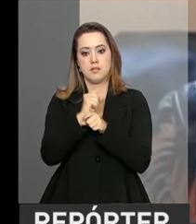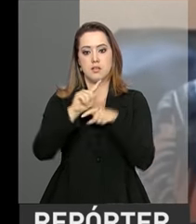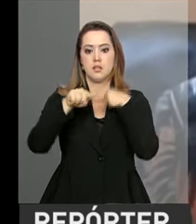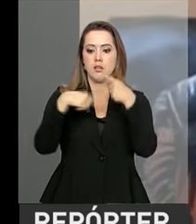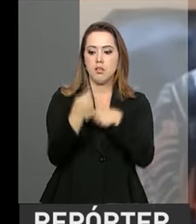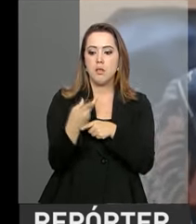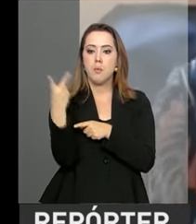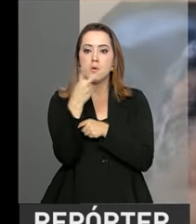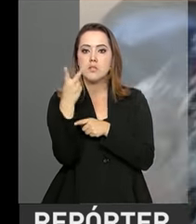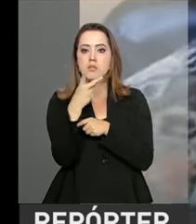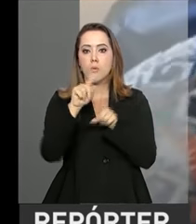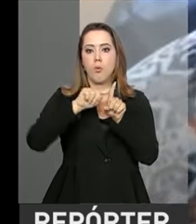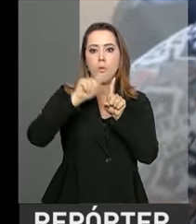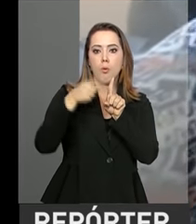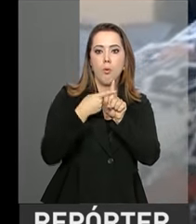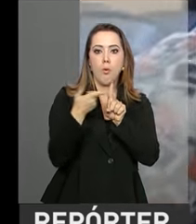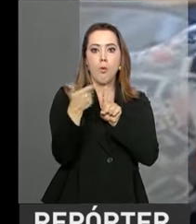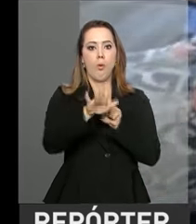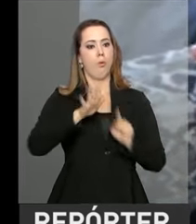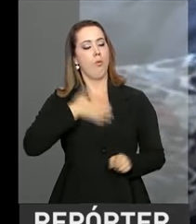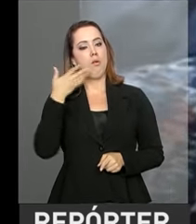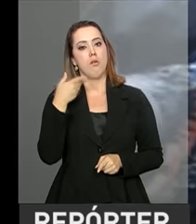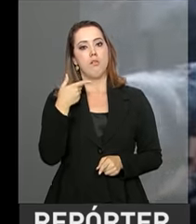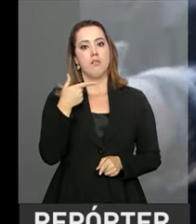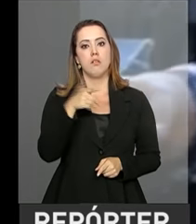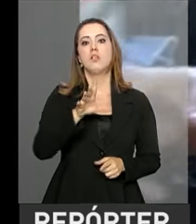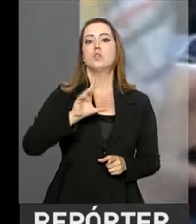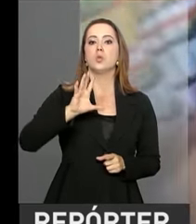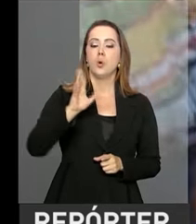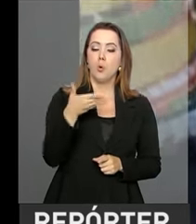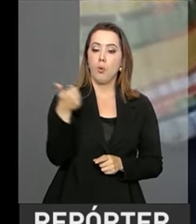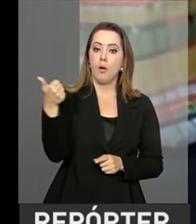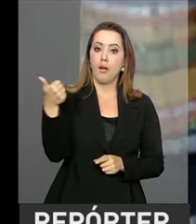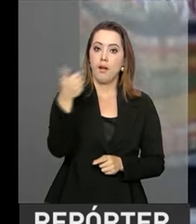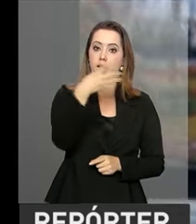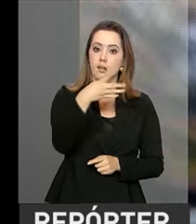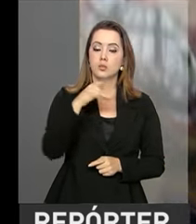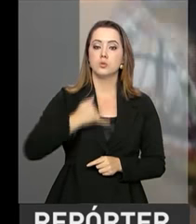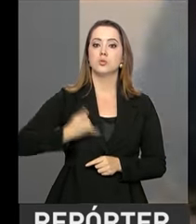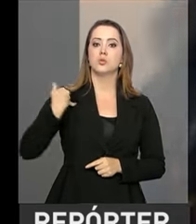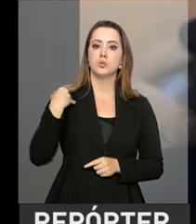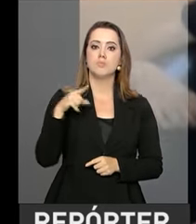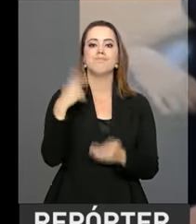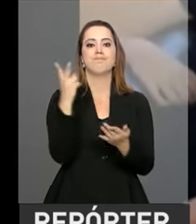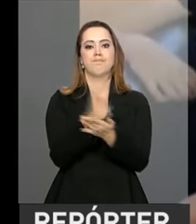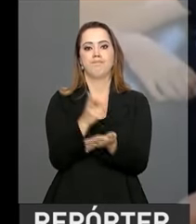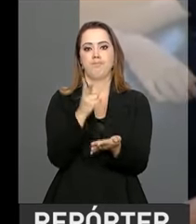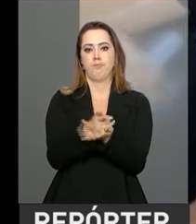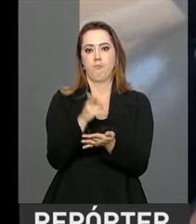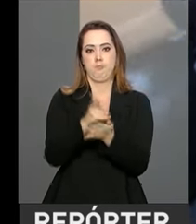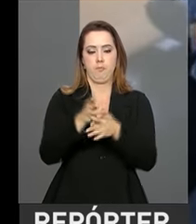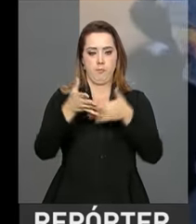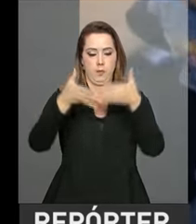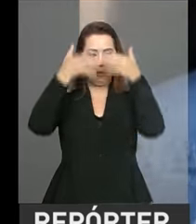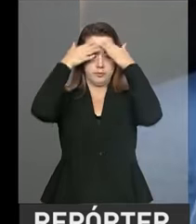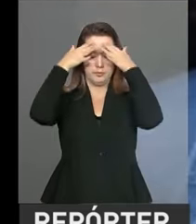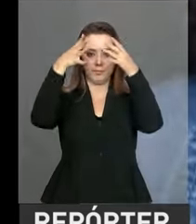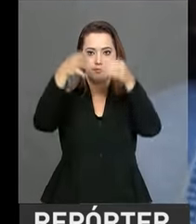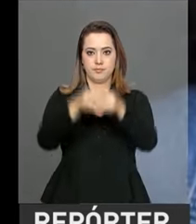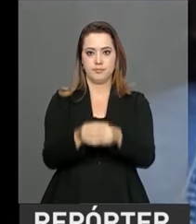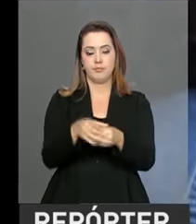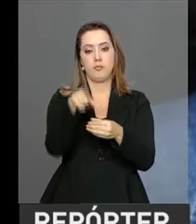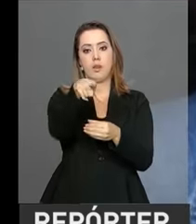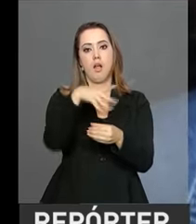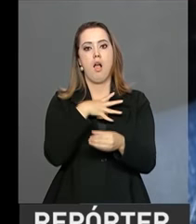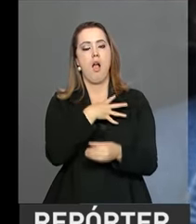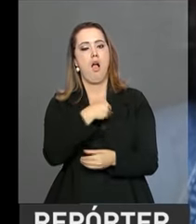segunda gestação, outra surpresa. Maria Luísa, hoje com 14 anos, tem a mesma condição da irmã mais velha. Já